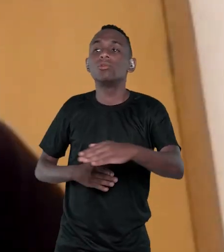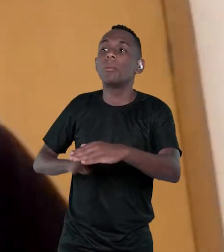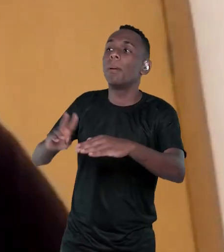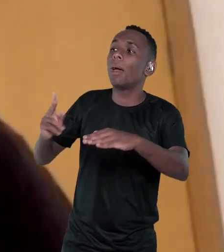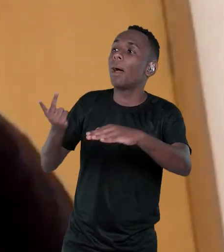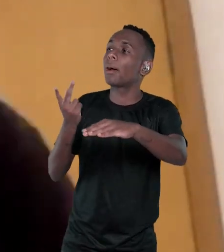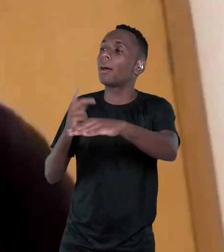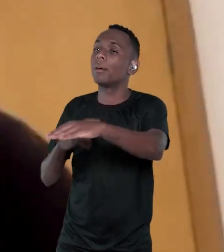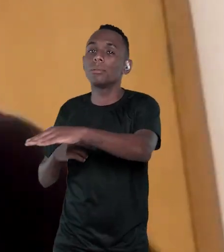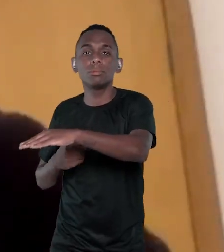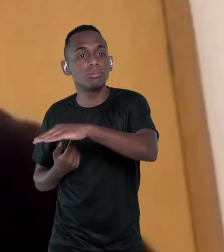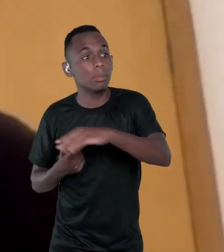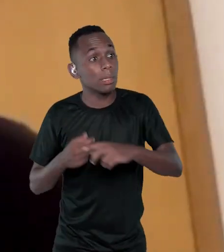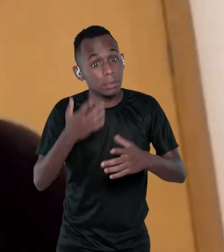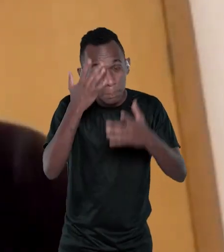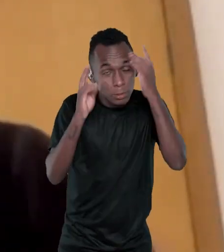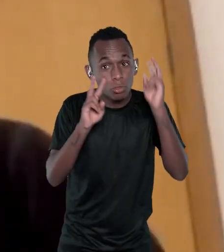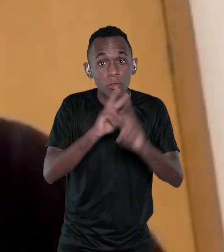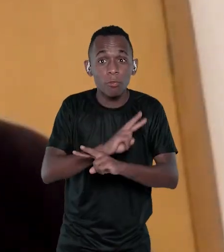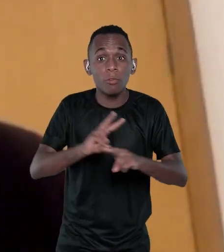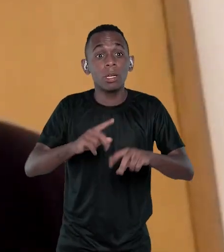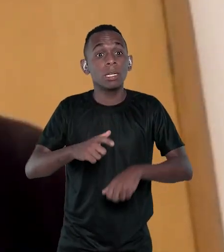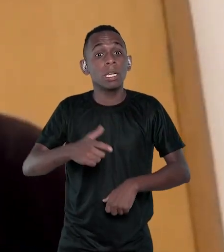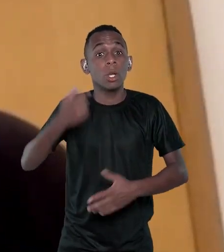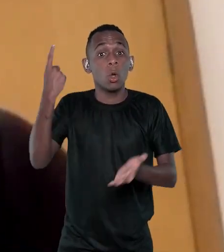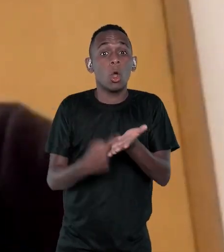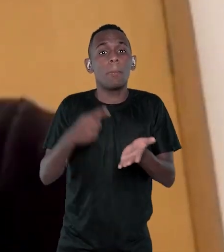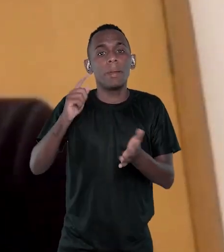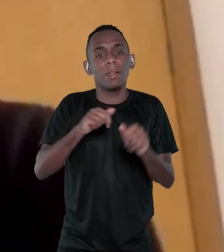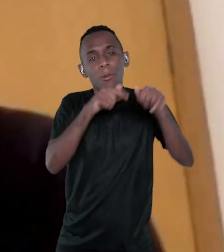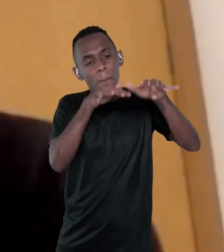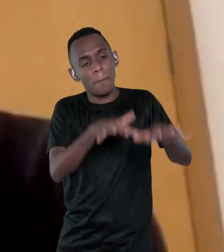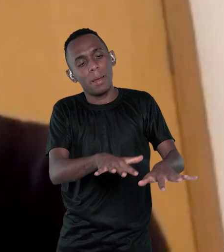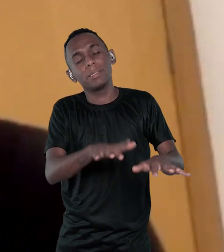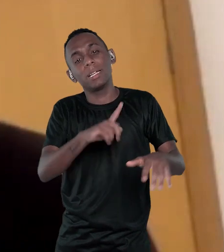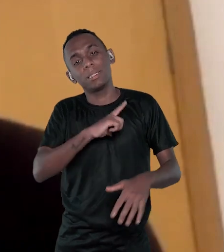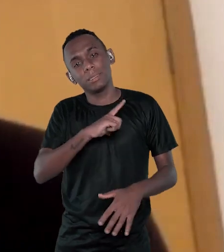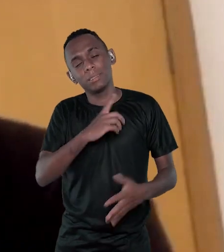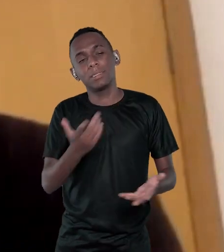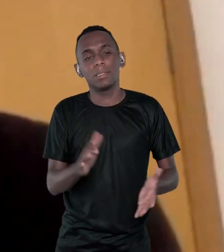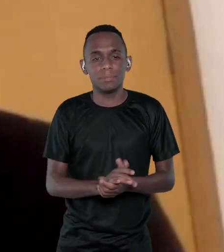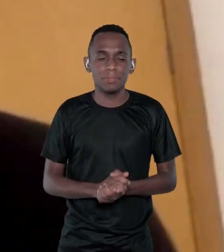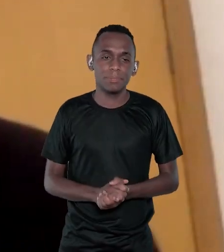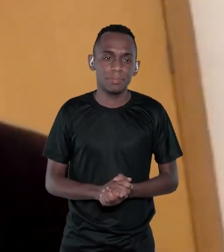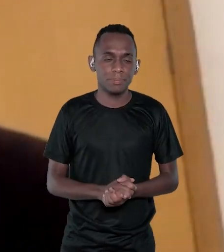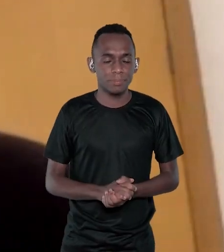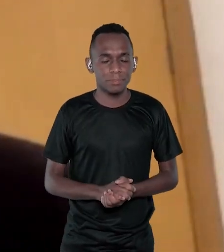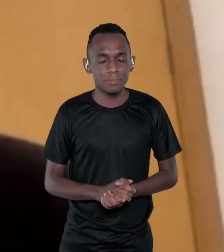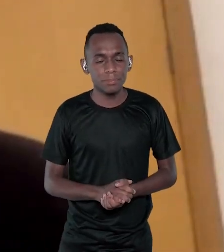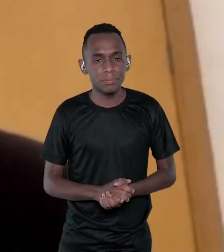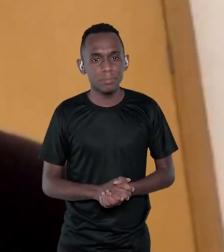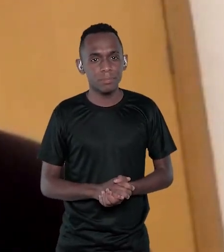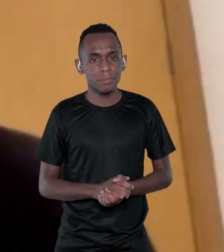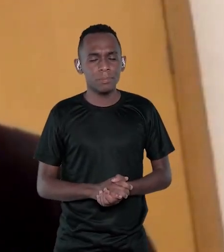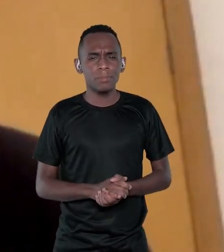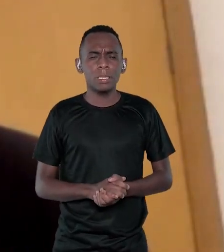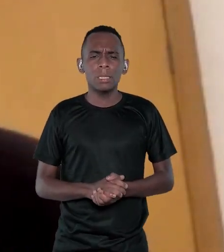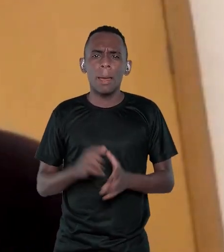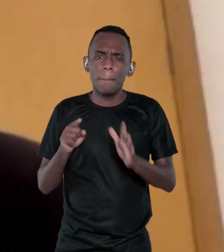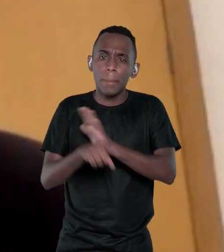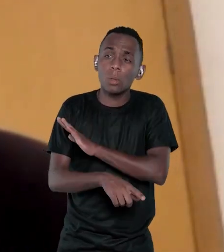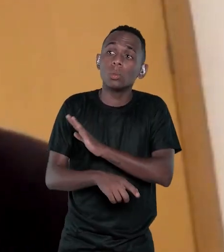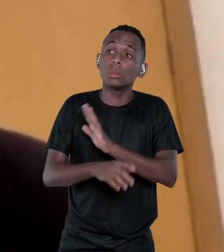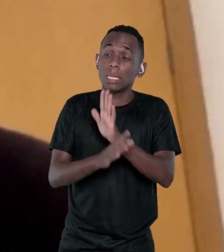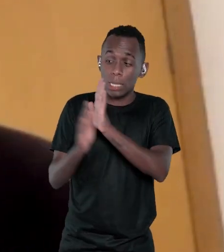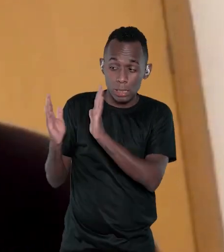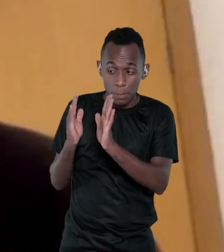circulando por Belo Horizonte e dando a notícia que ia ter passeata aquela hora, naquele lugar. Uhum. Então, são coisas